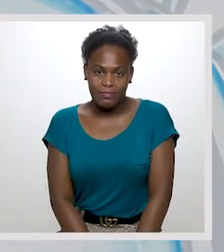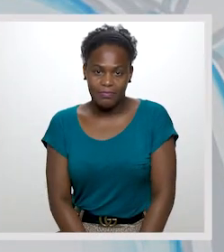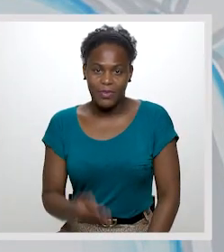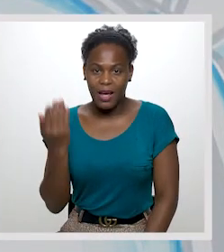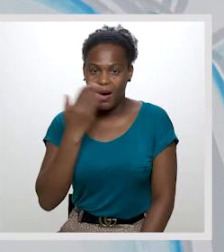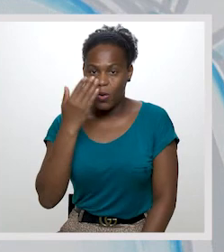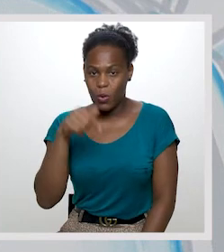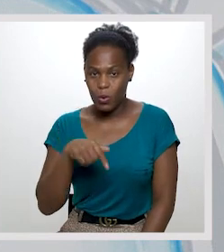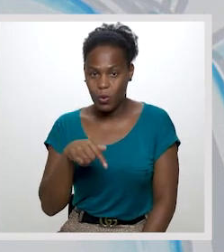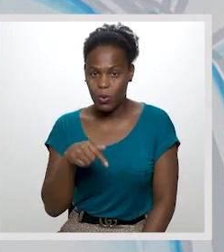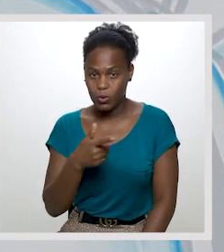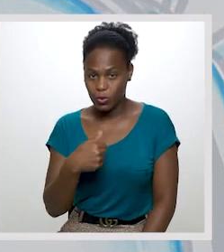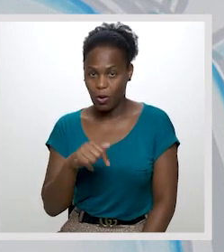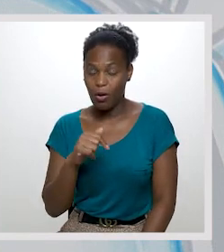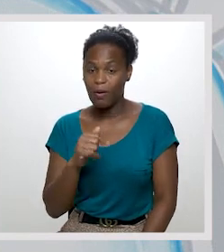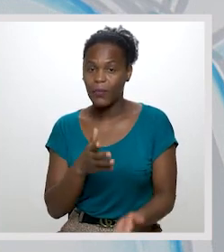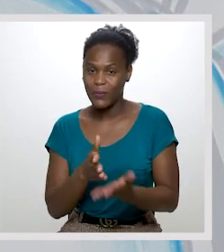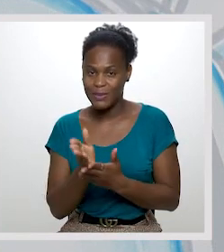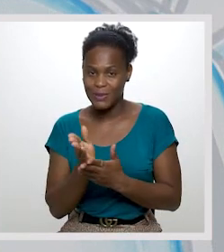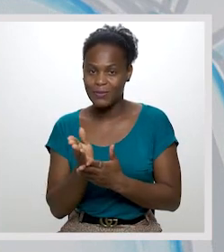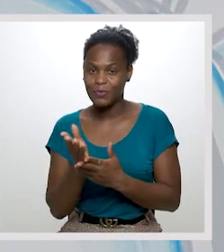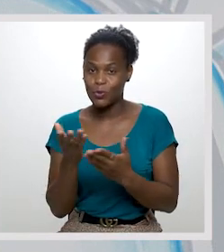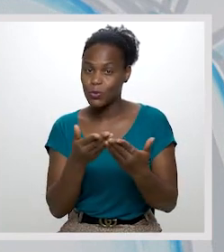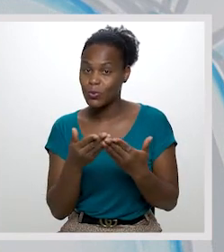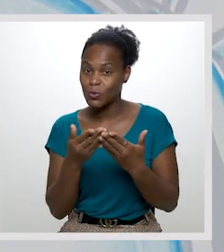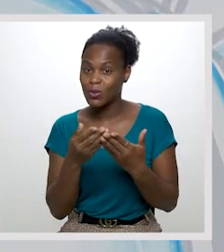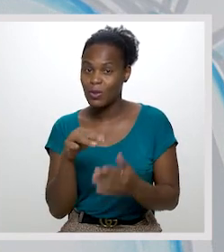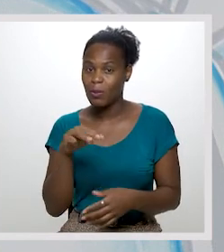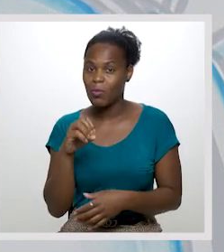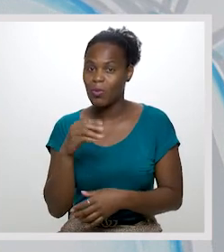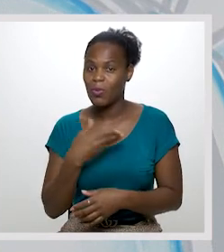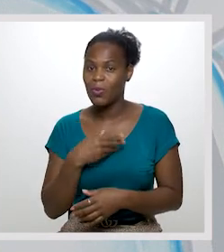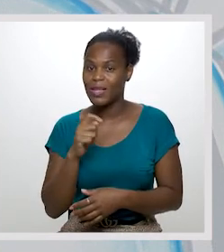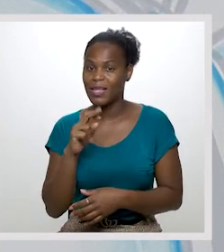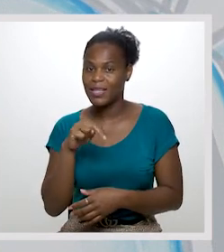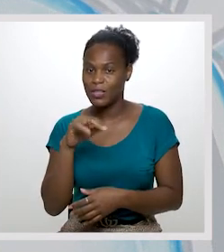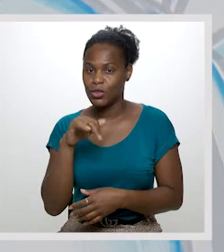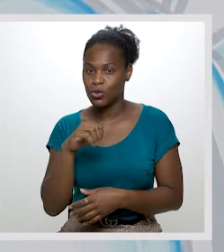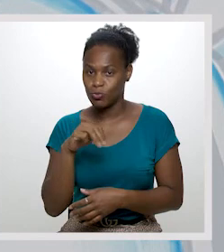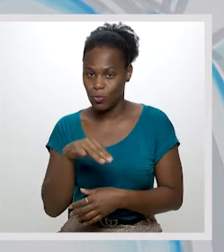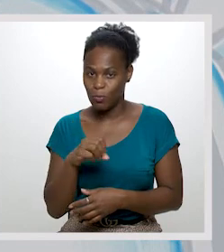Na aula de hoje, demos continuidade ao estudo do modernismo português.